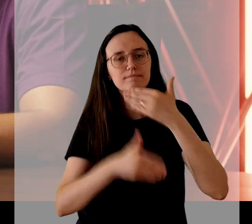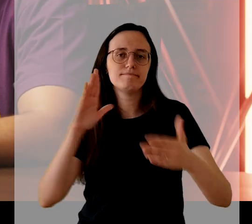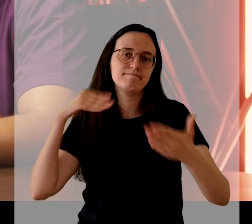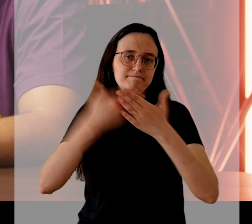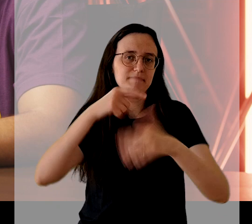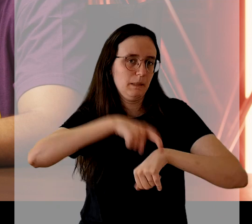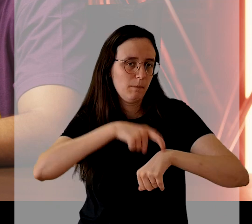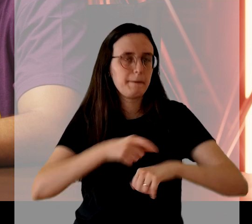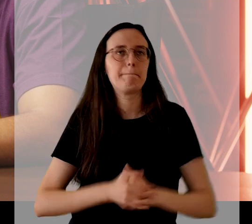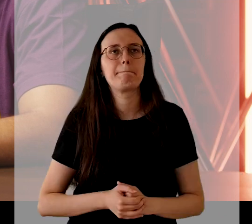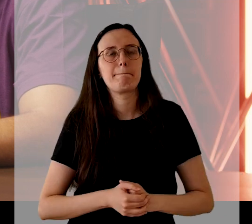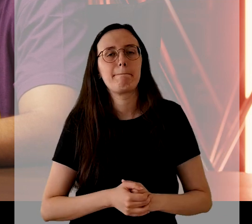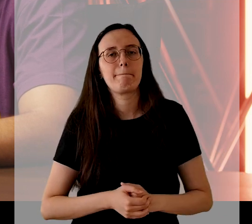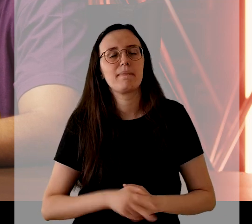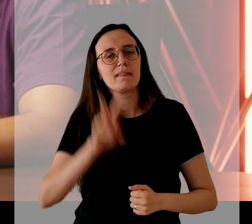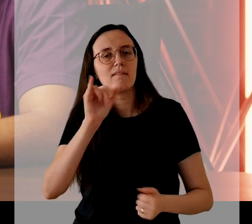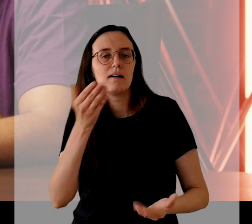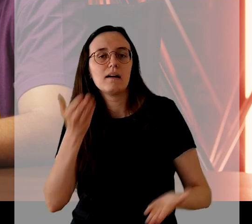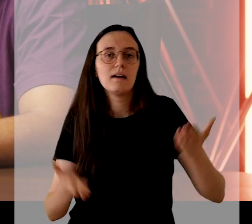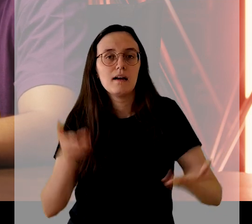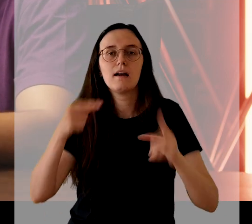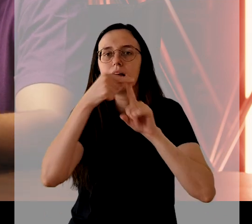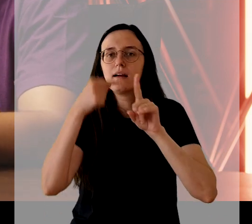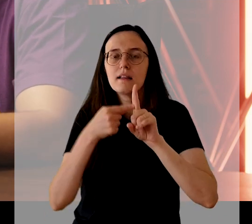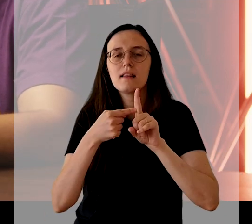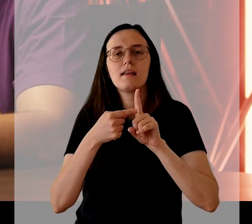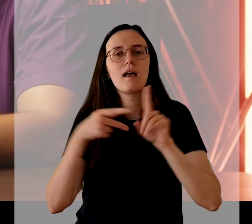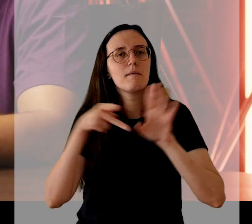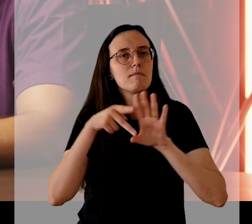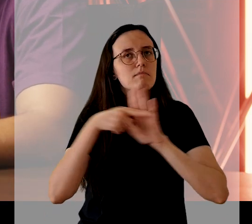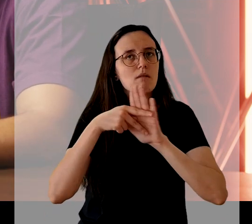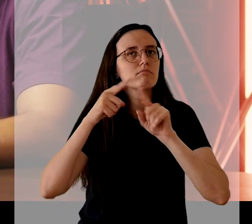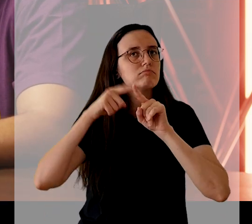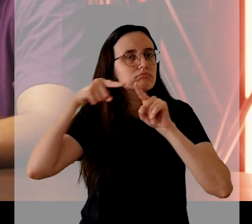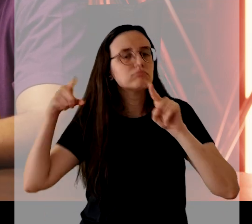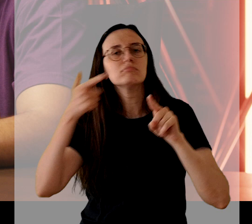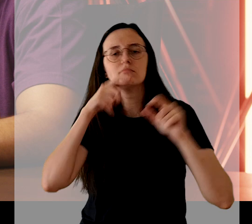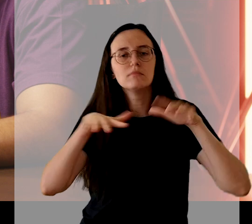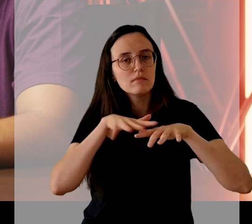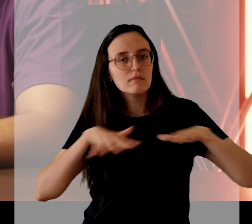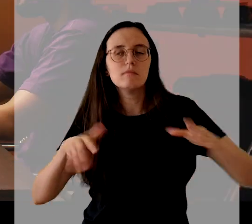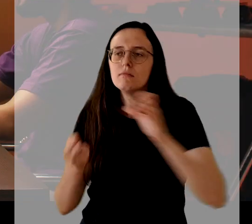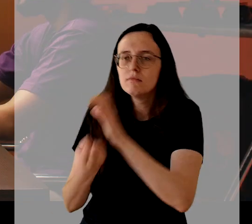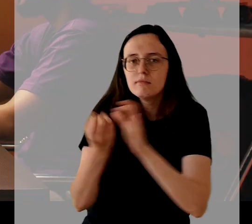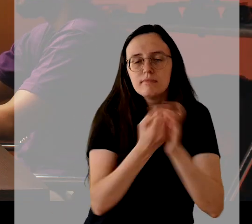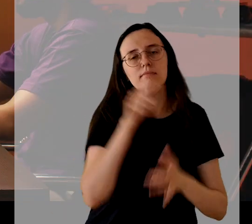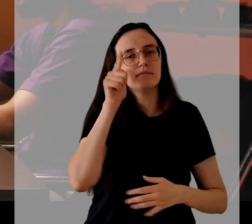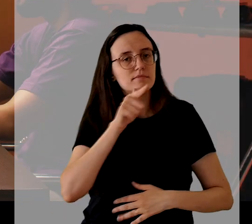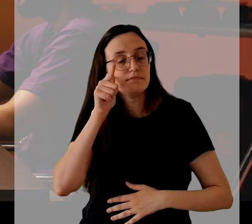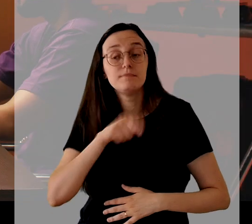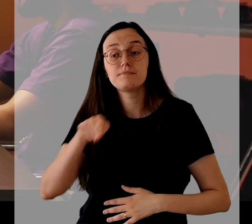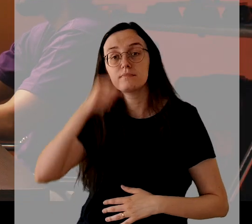foi construído desde então, né? Vai equilibrar os níveis de volume, vai criar